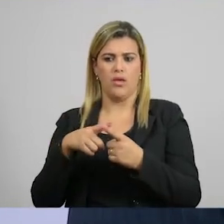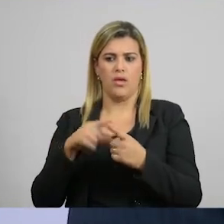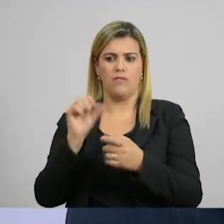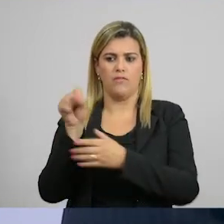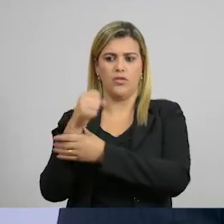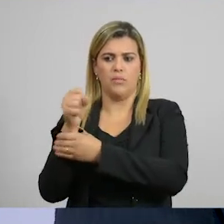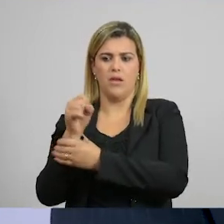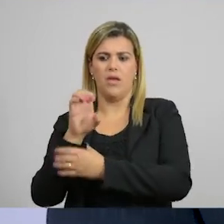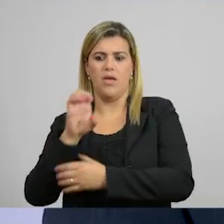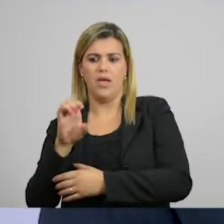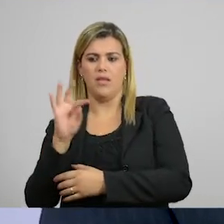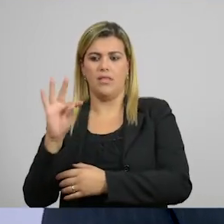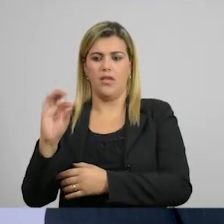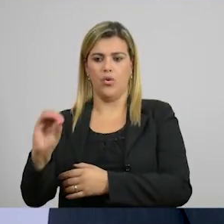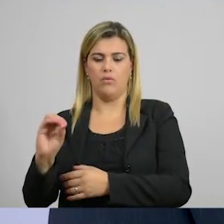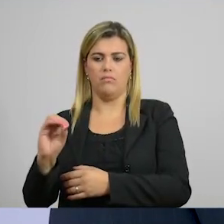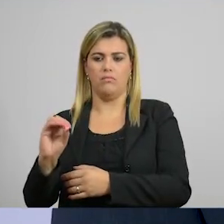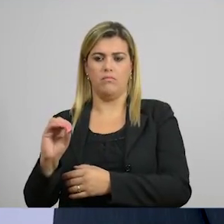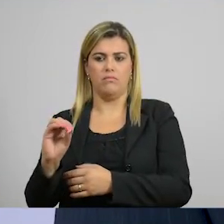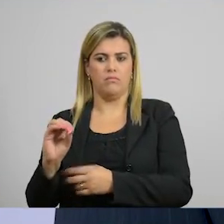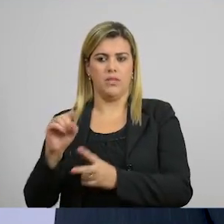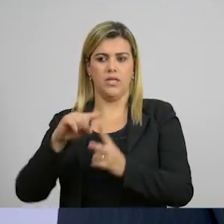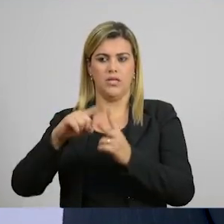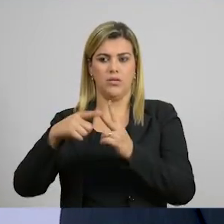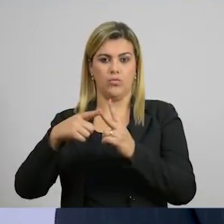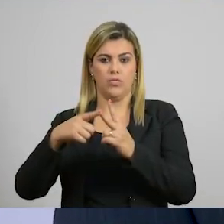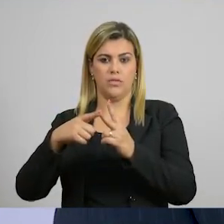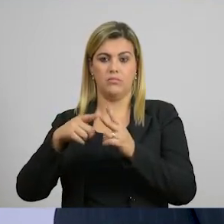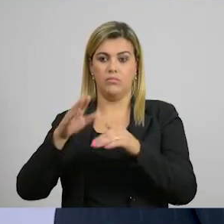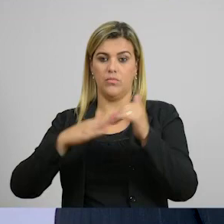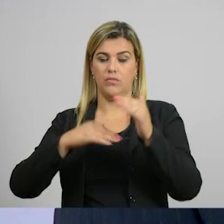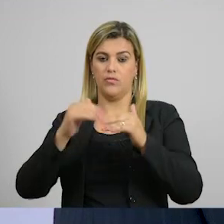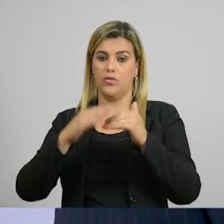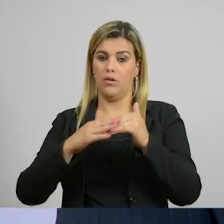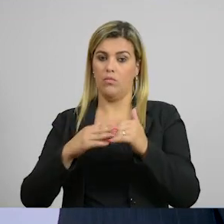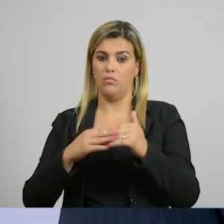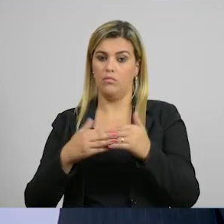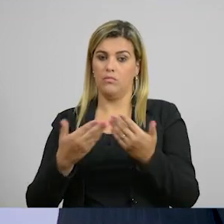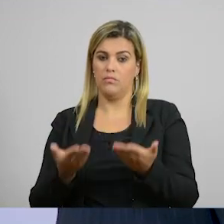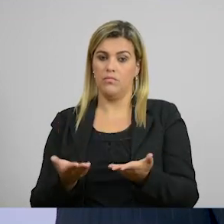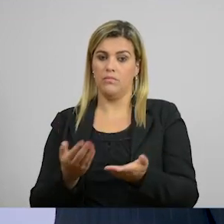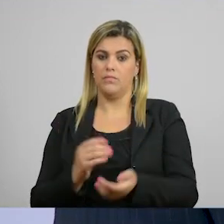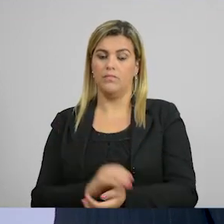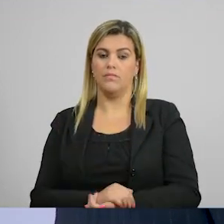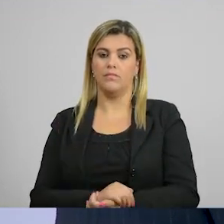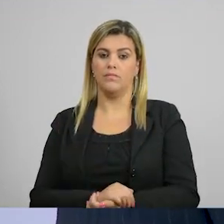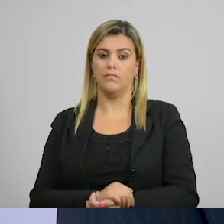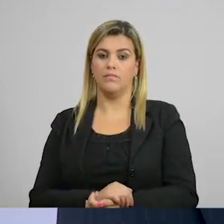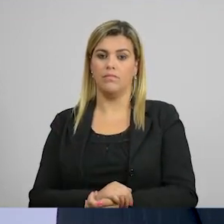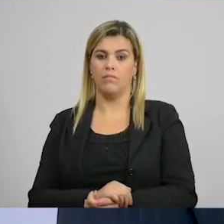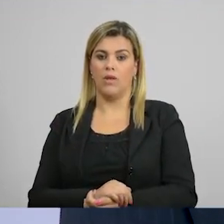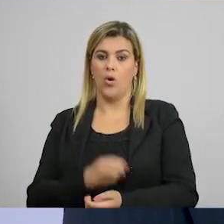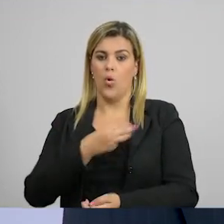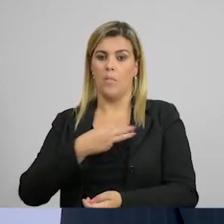que fisioterapia e terapia ocupacional? São duas profissões. Aí o próprio ministro